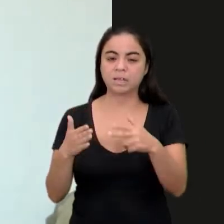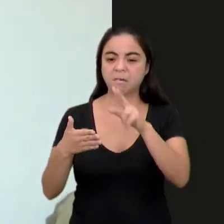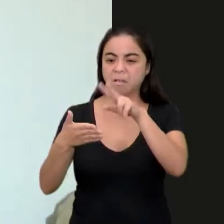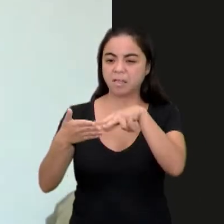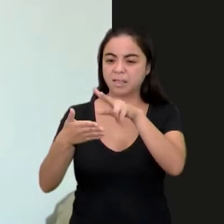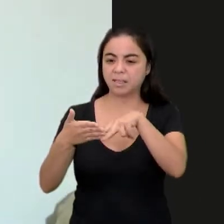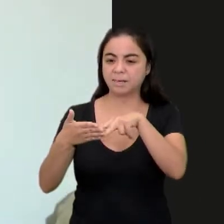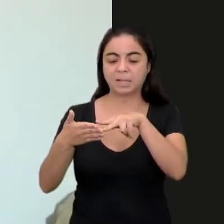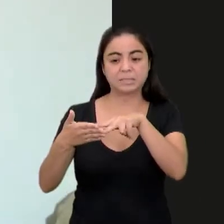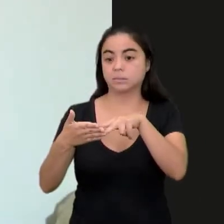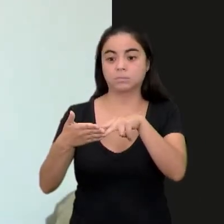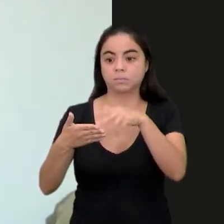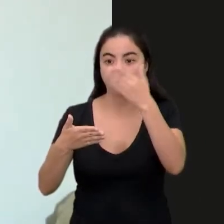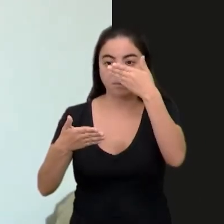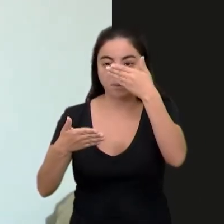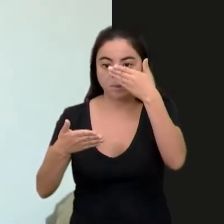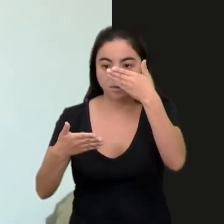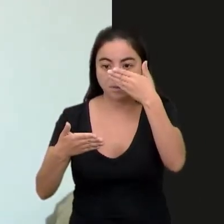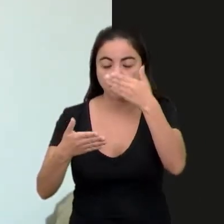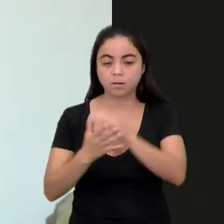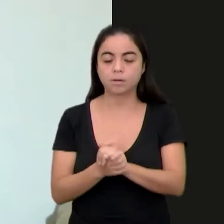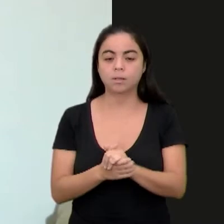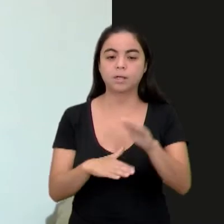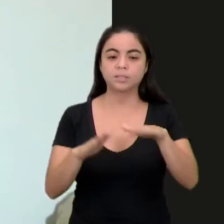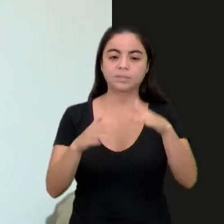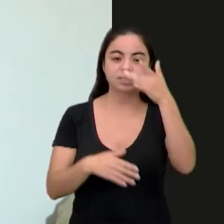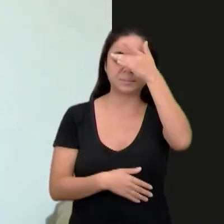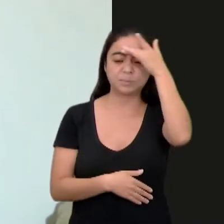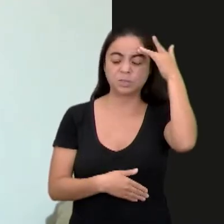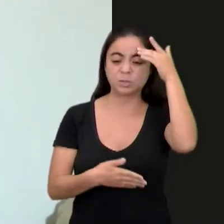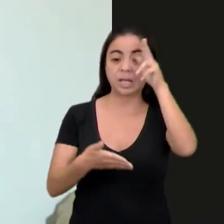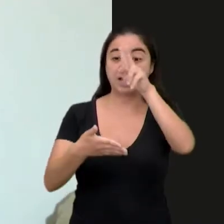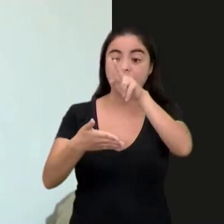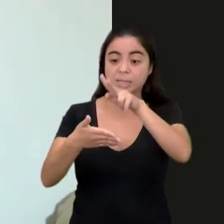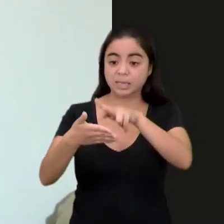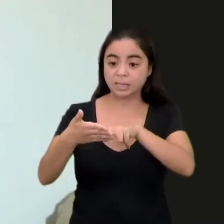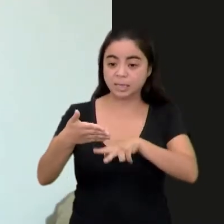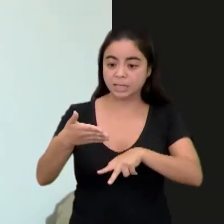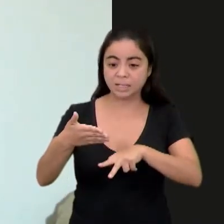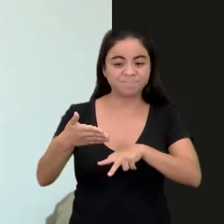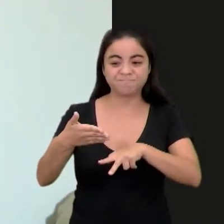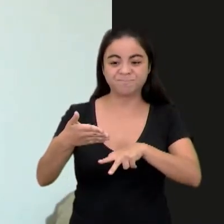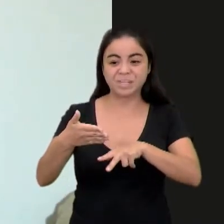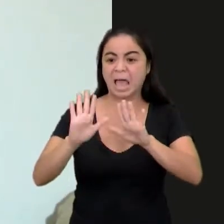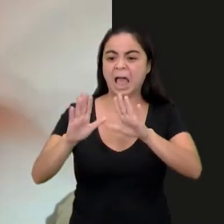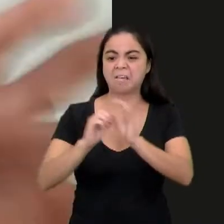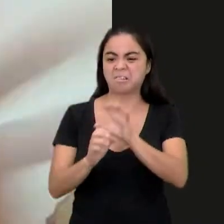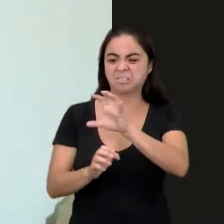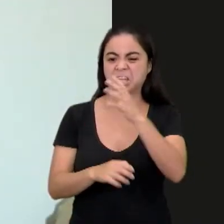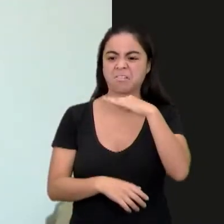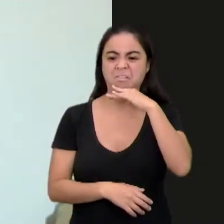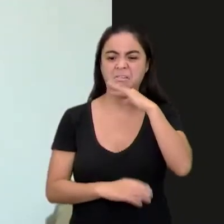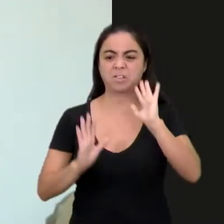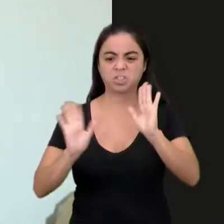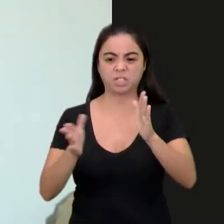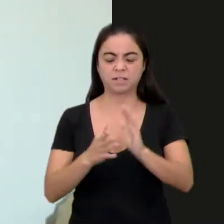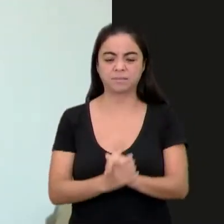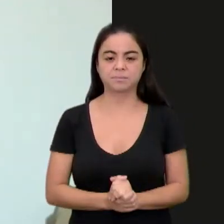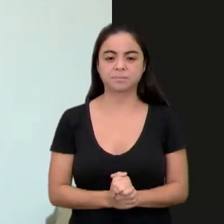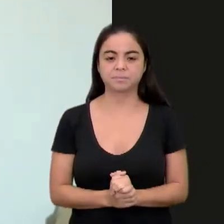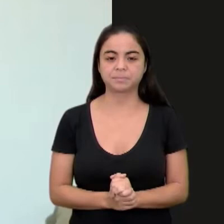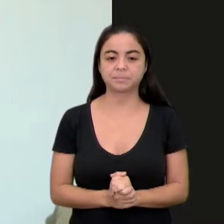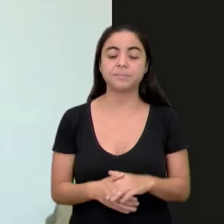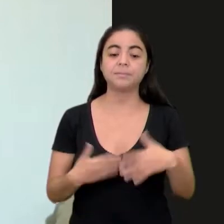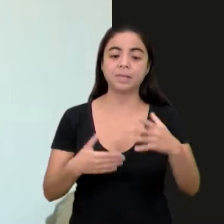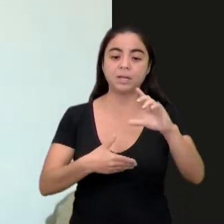está ali, né, as pessoas às vezes nem se dão o trabalho de terminar de ler algum conteúdo e já classificam ele como isso ou como aquilo, né. A